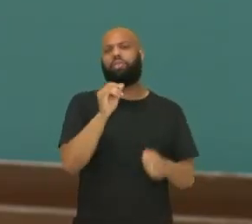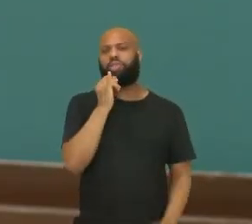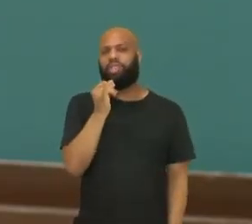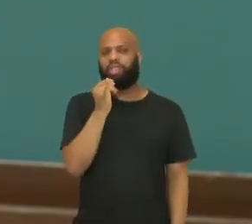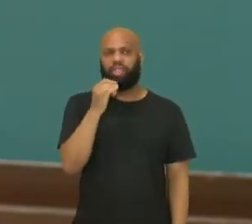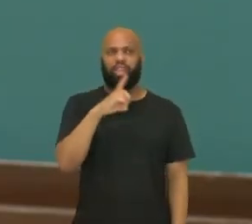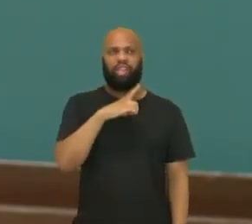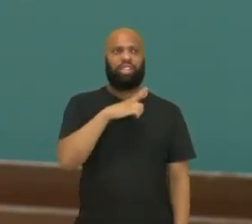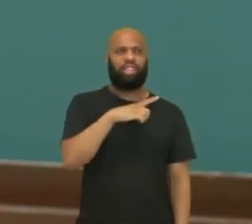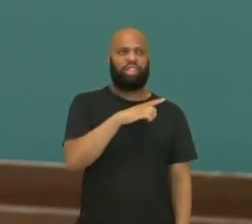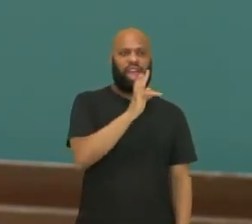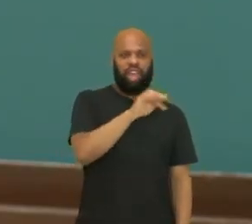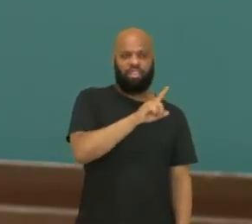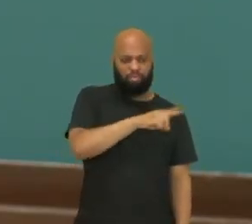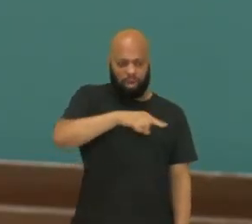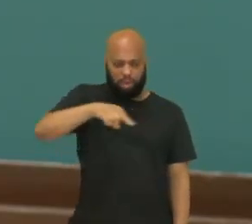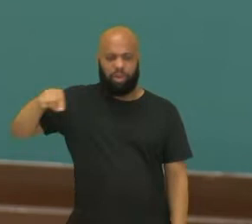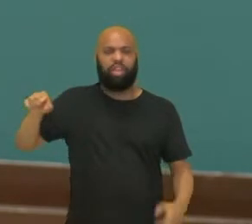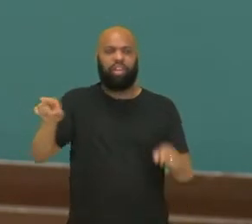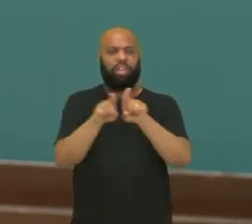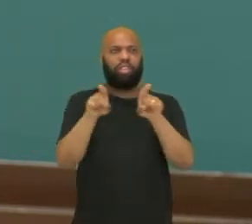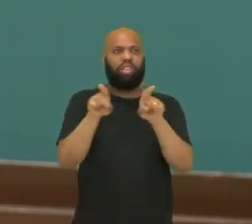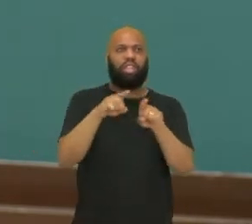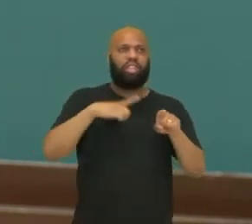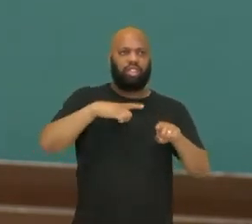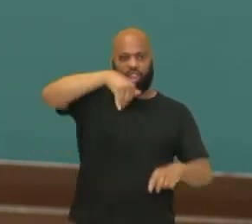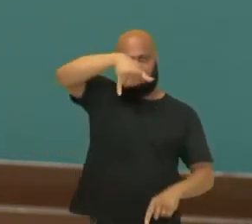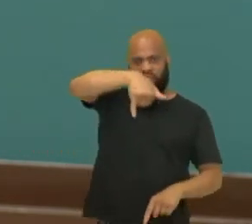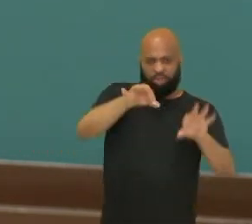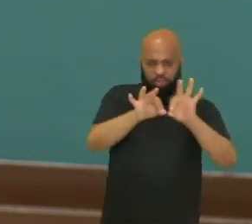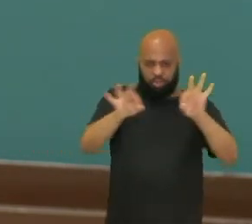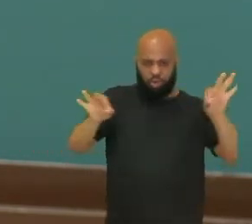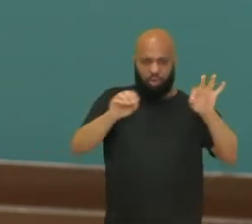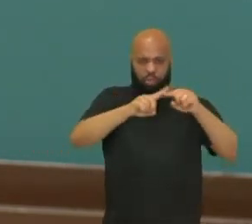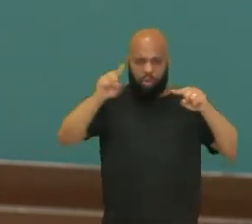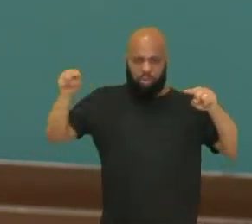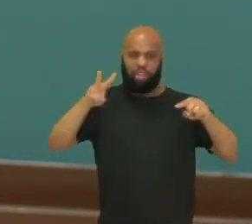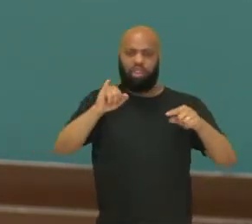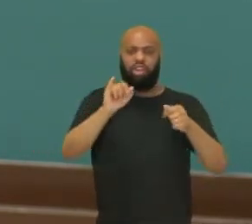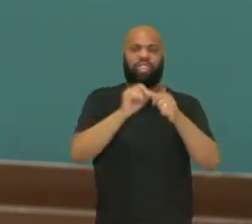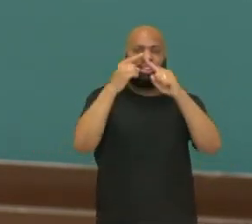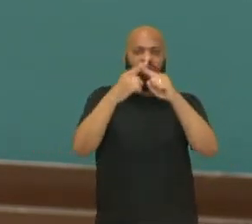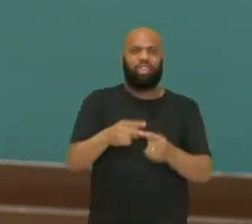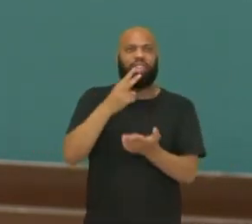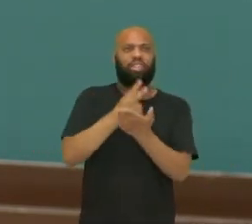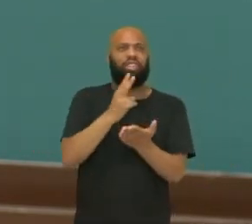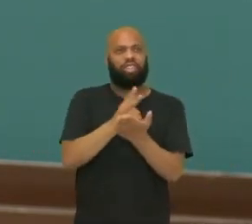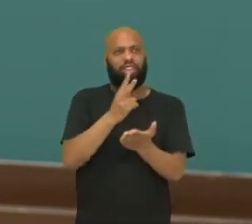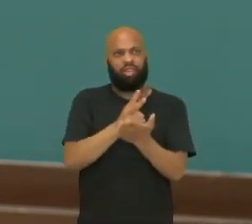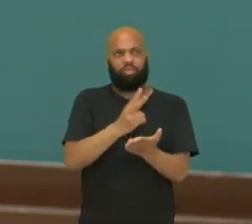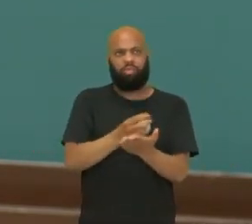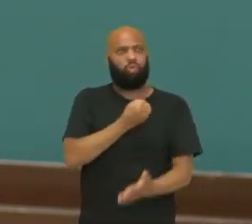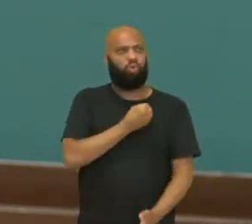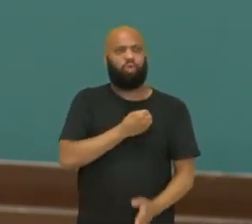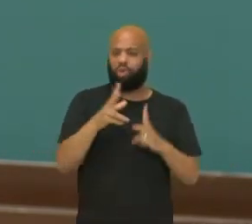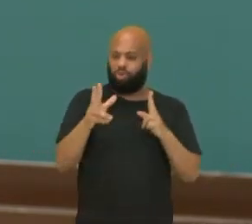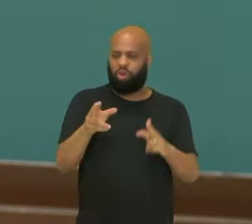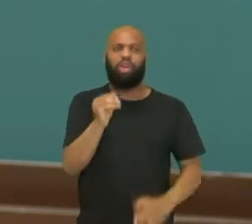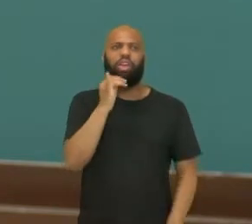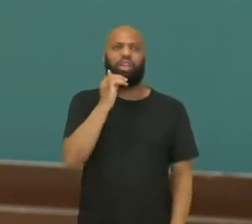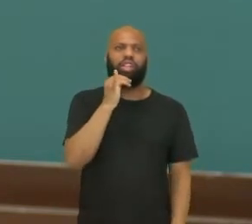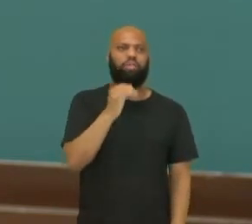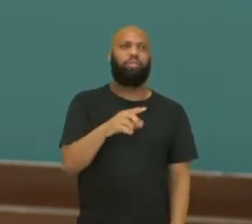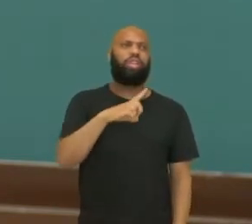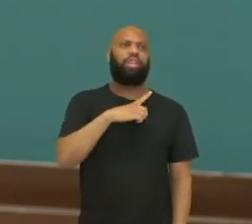a frequência e o comprimento de onda e multiplica, sempre vai dar o mesmo valor. Então você pega lá, por